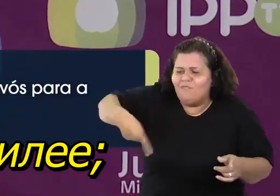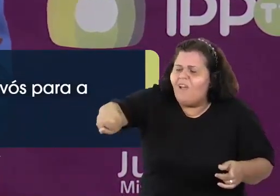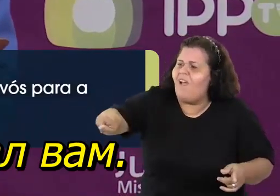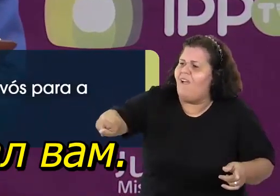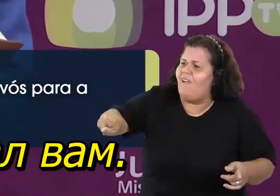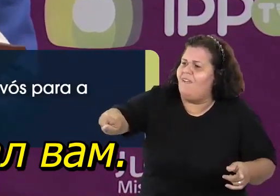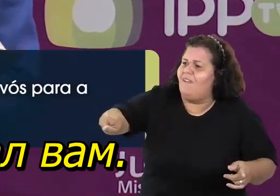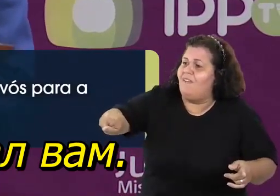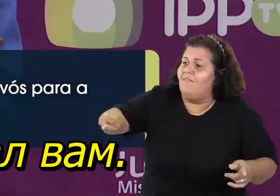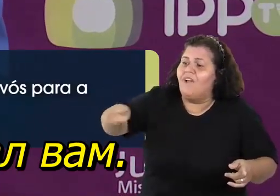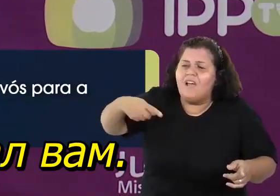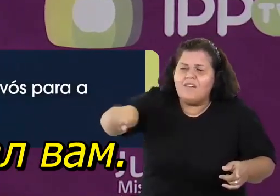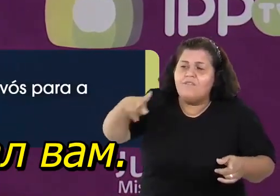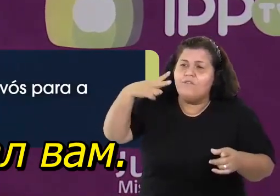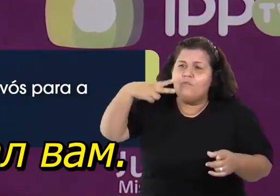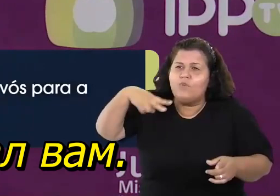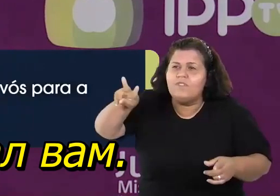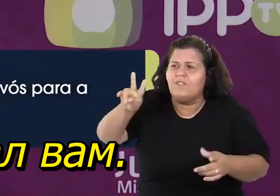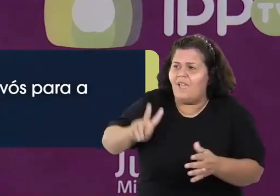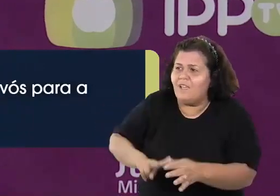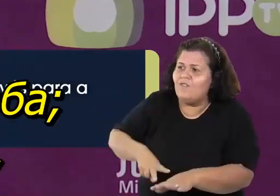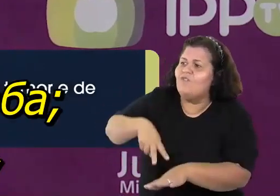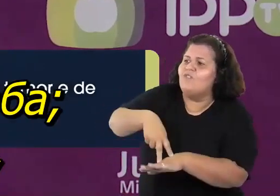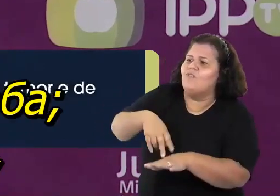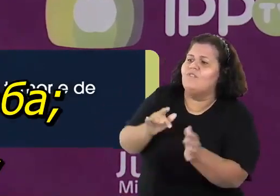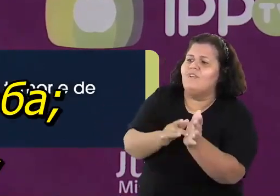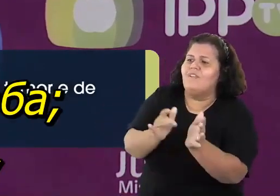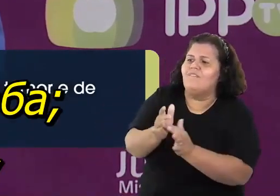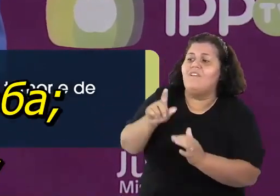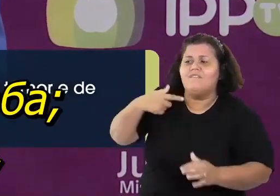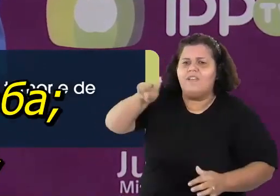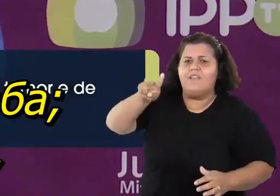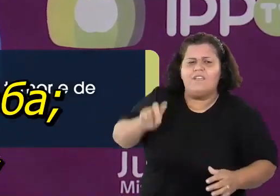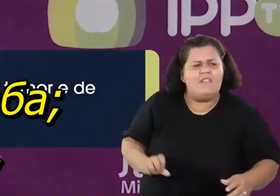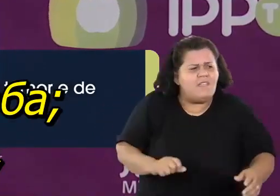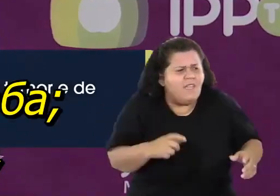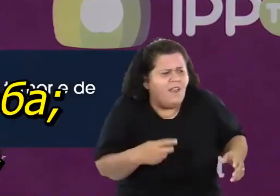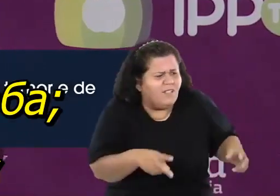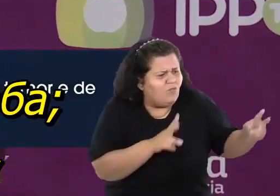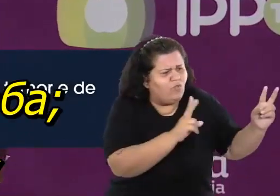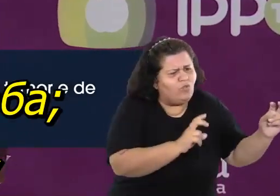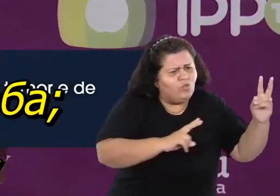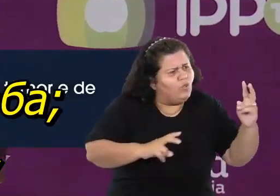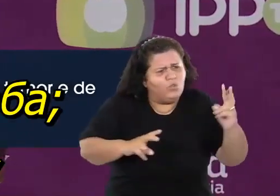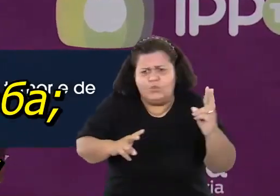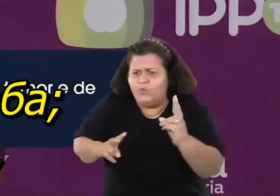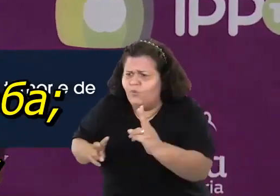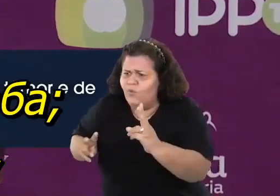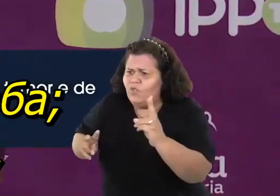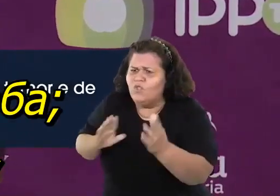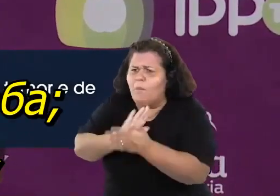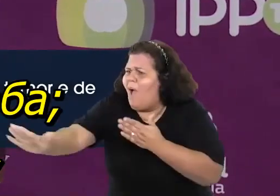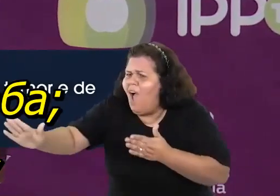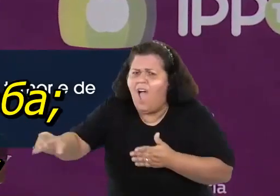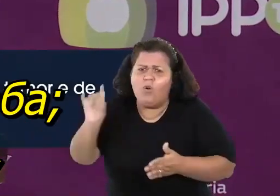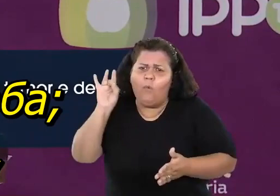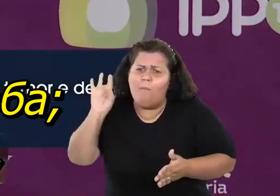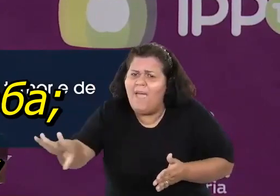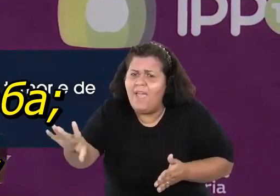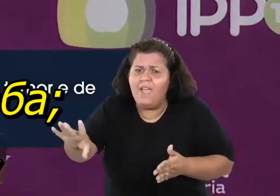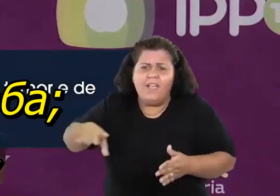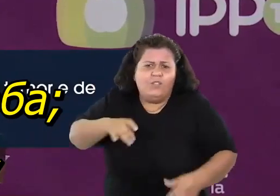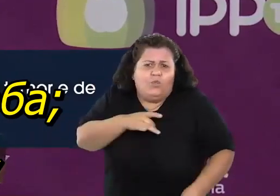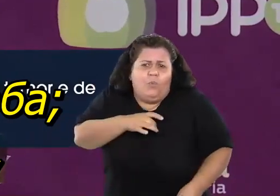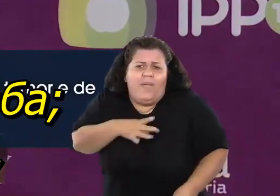Galiléia. Lá o vereis, como ele vos disse. E saindo elas, fugiram do sepulcro, porque estavam possuídas de temor